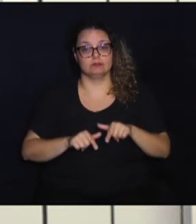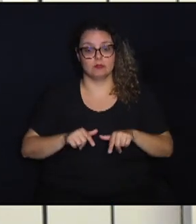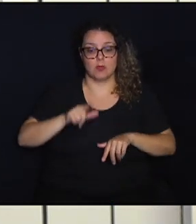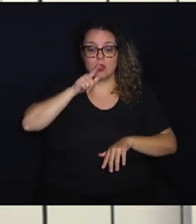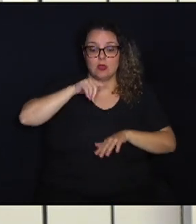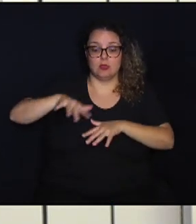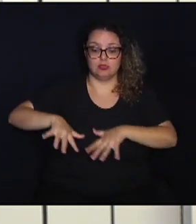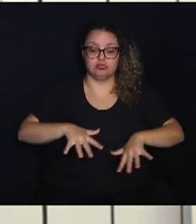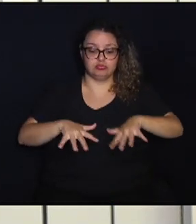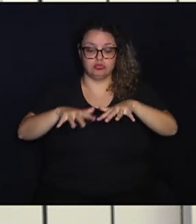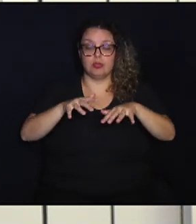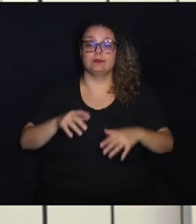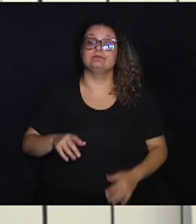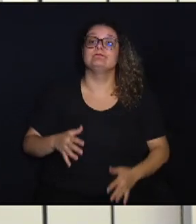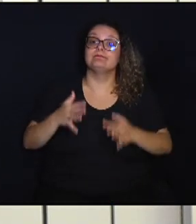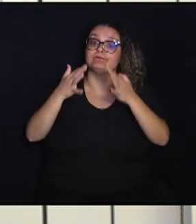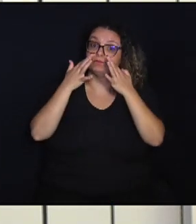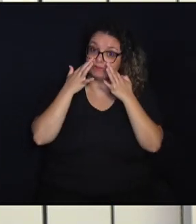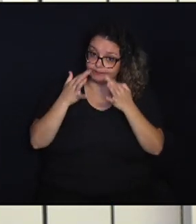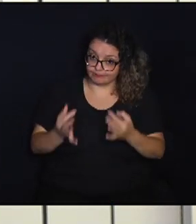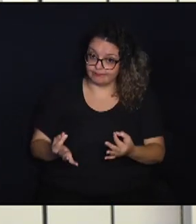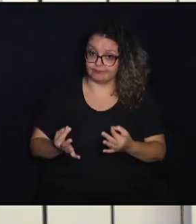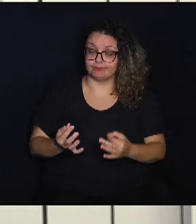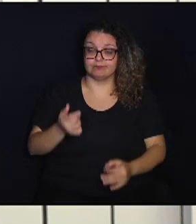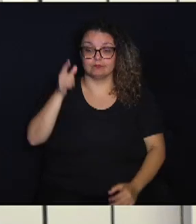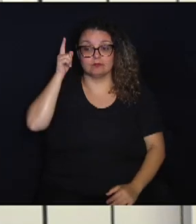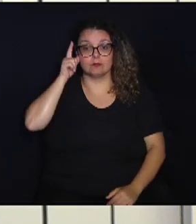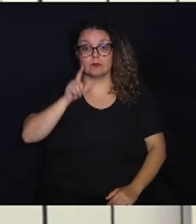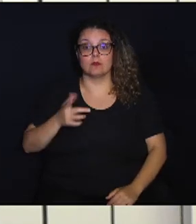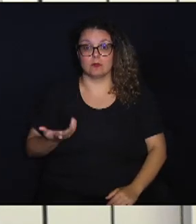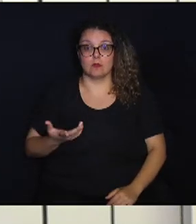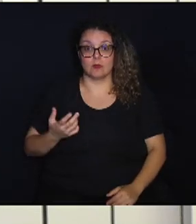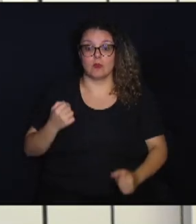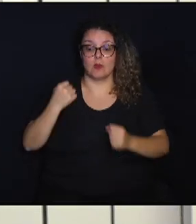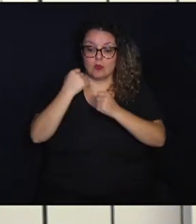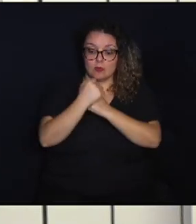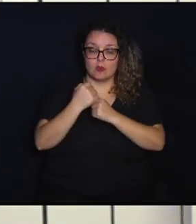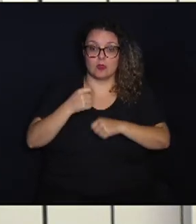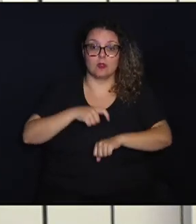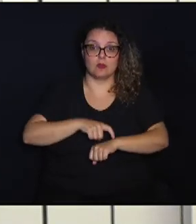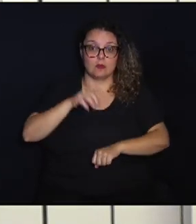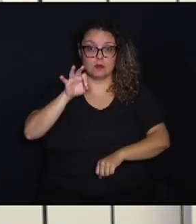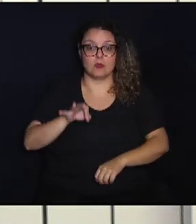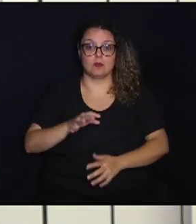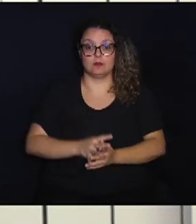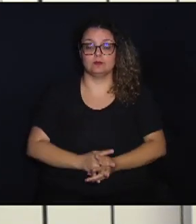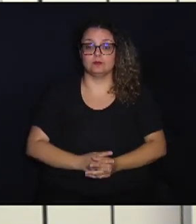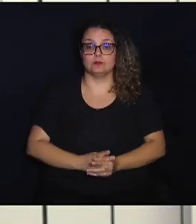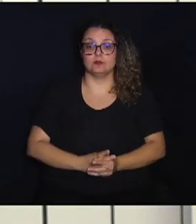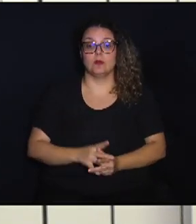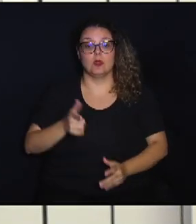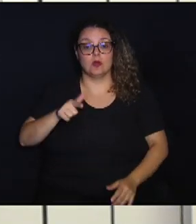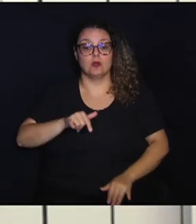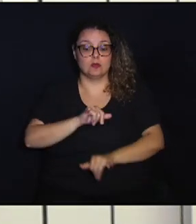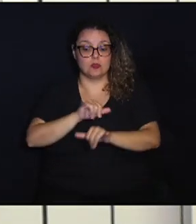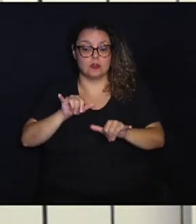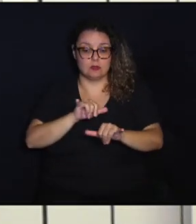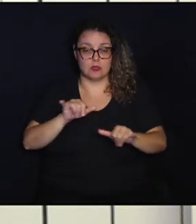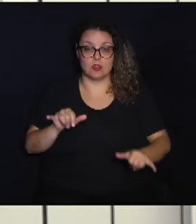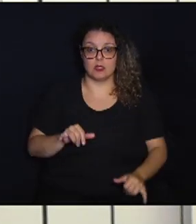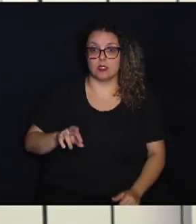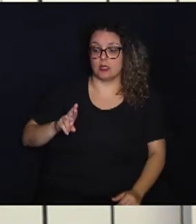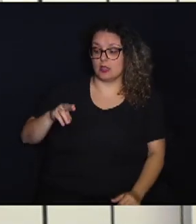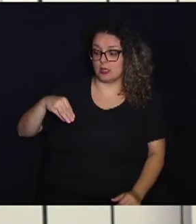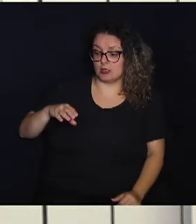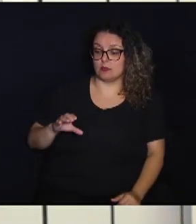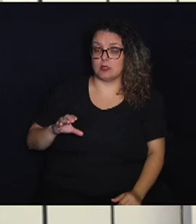preciso ter muita atenção e conseguir aí se abrigar a tempo. Bom, a gente segue aqui com as notícias da